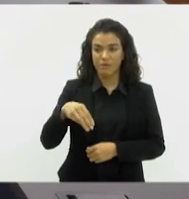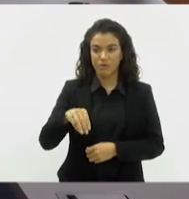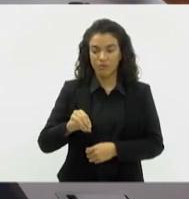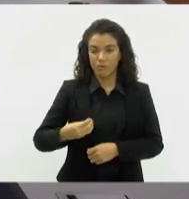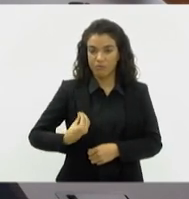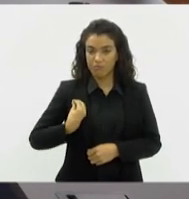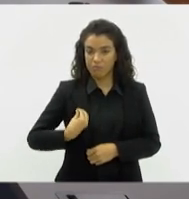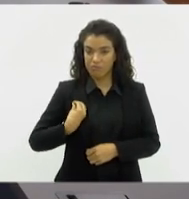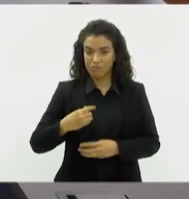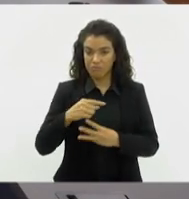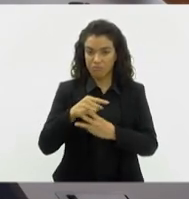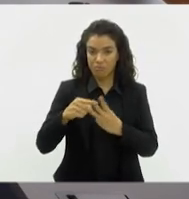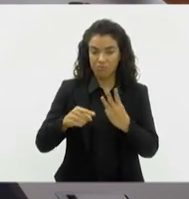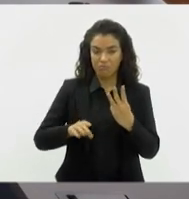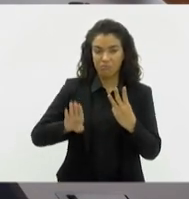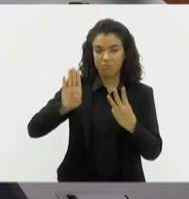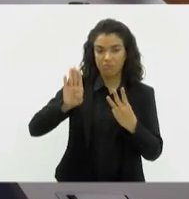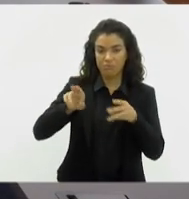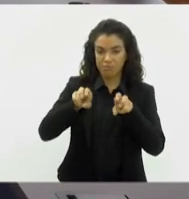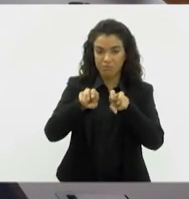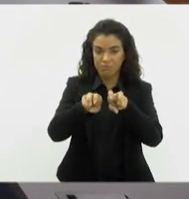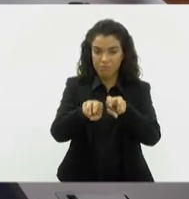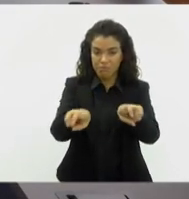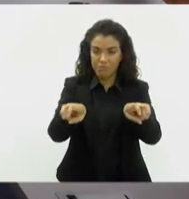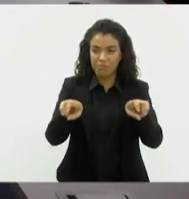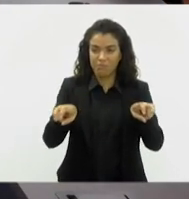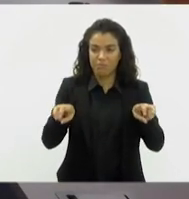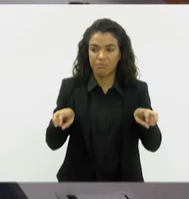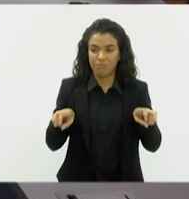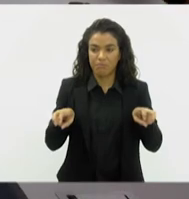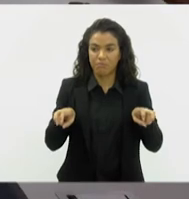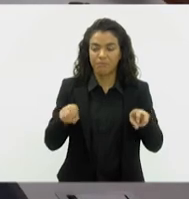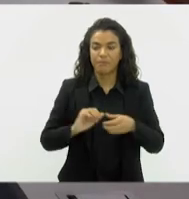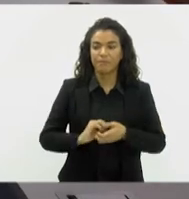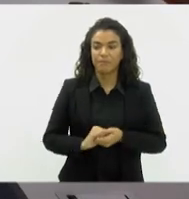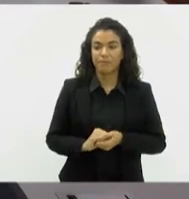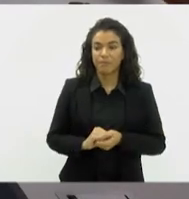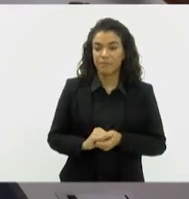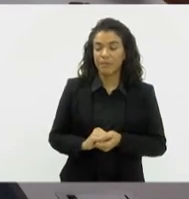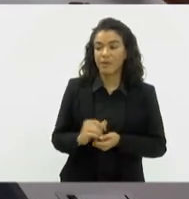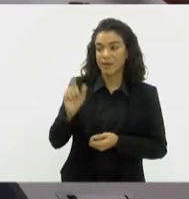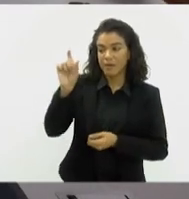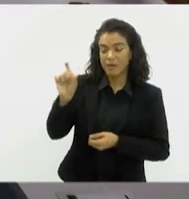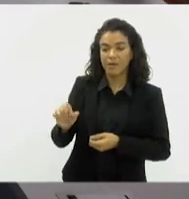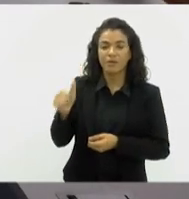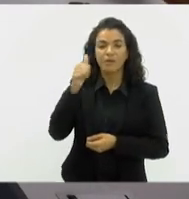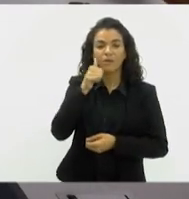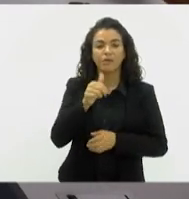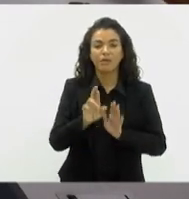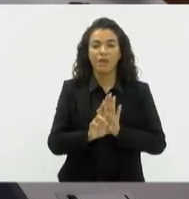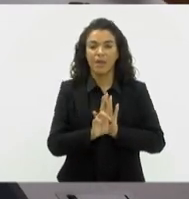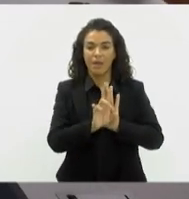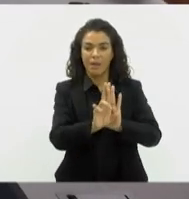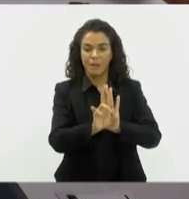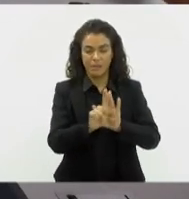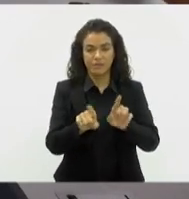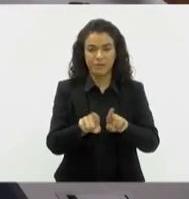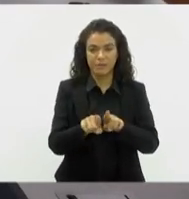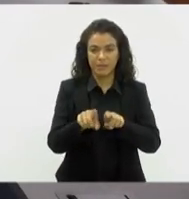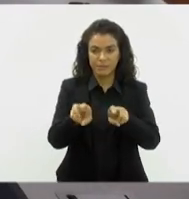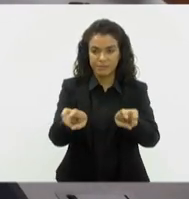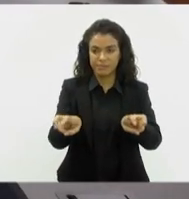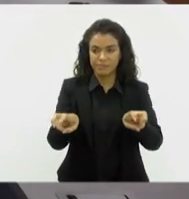Pedir que os candidatos tomem assento aqui com a gente na mesa e que a senhora também, representando o mecanismo, também tome assento, por